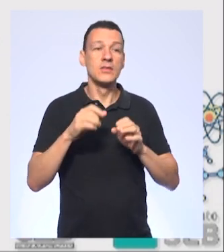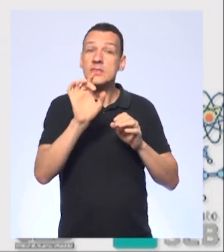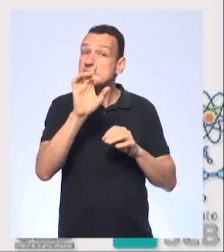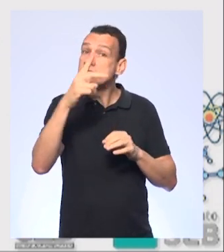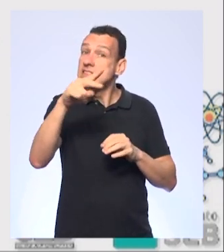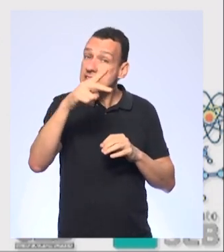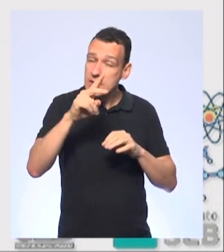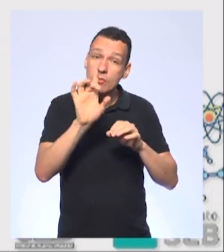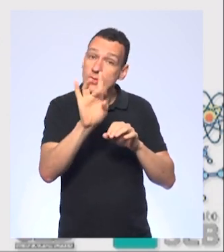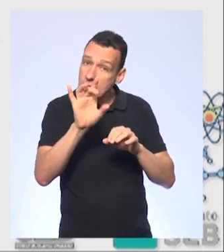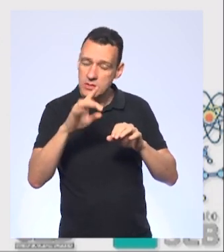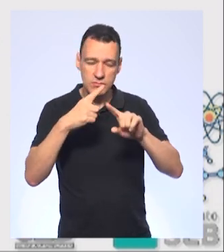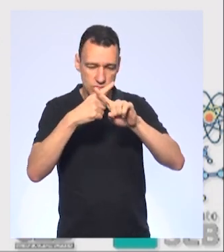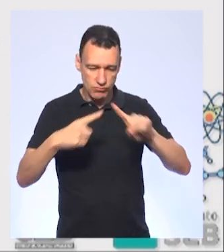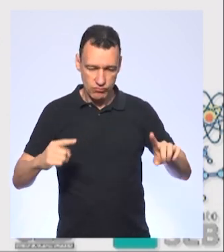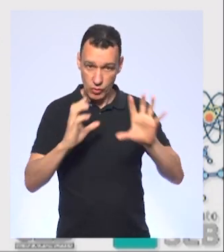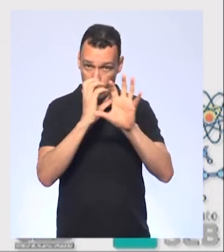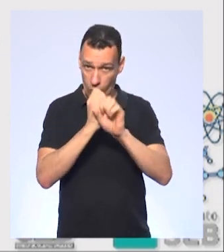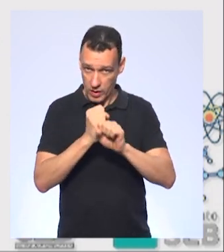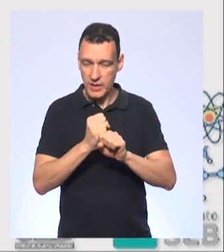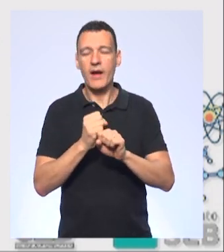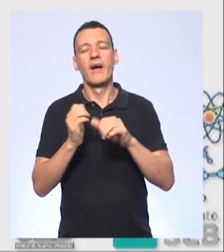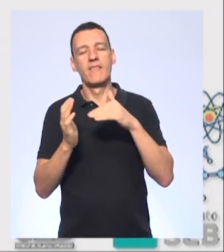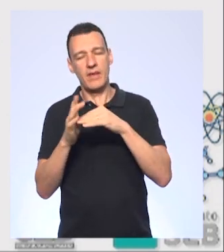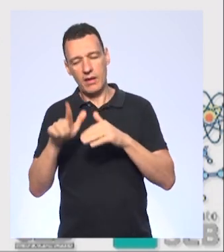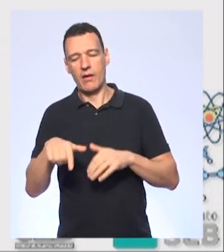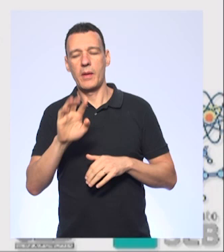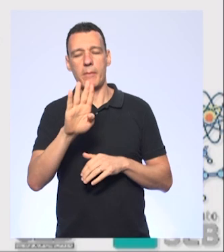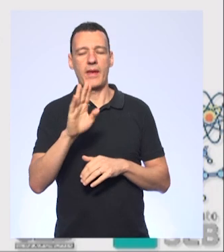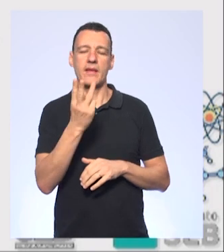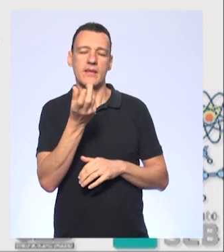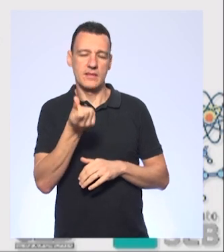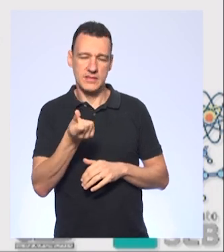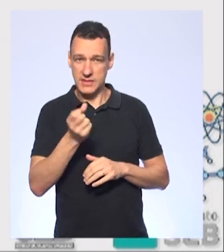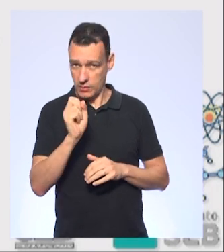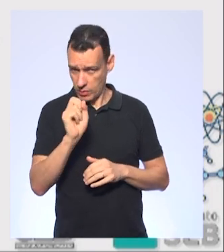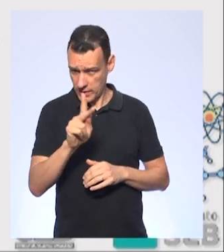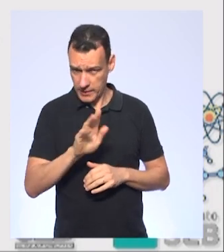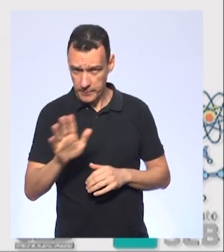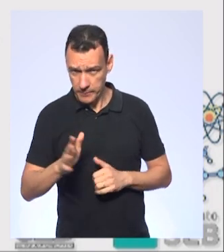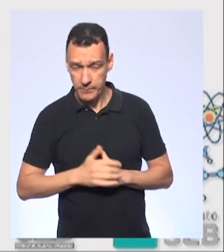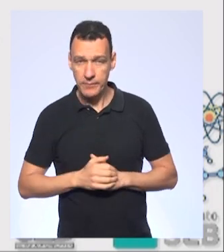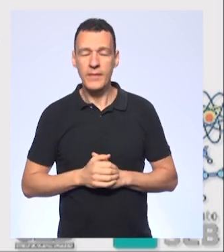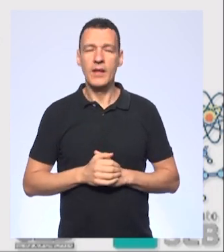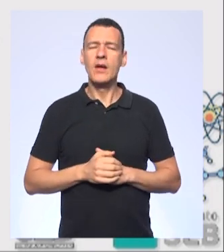o B deu 36. Galera, como nós sabíamos que a